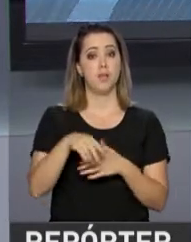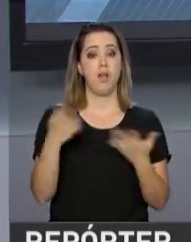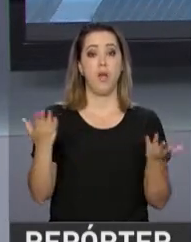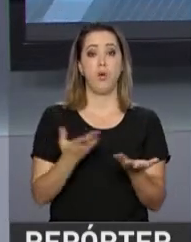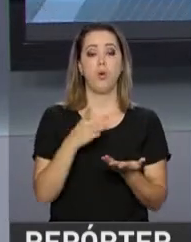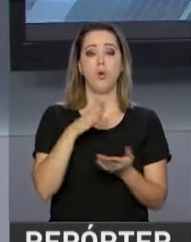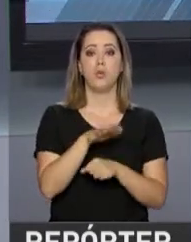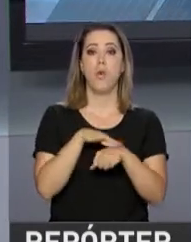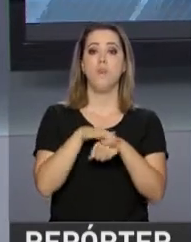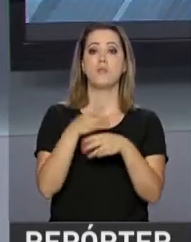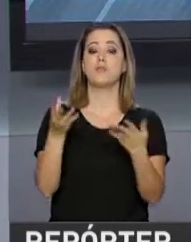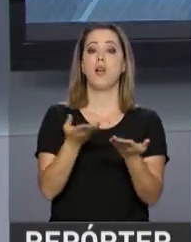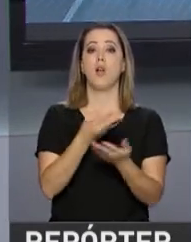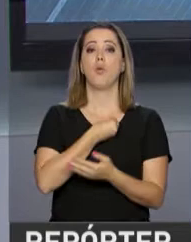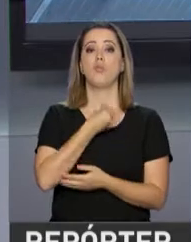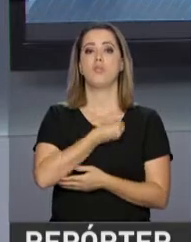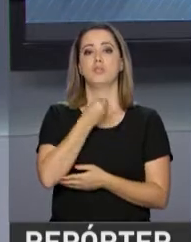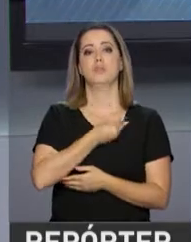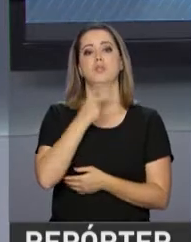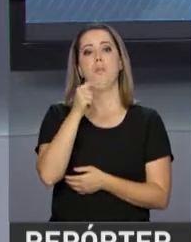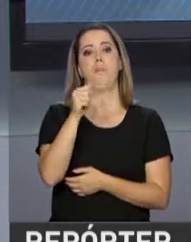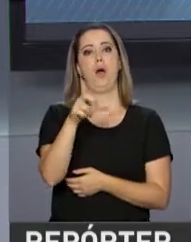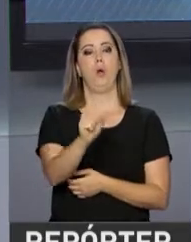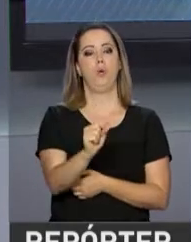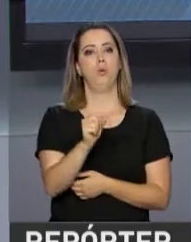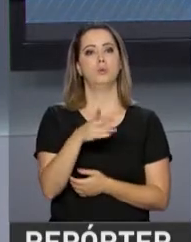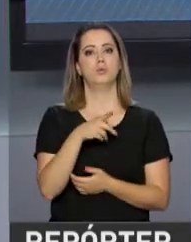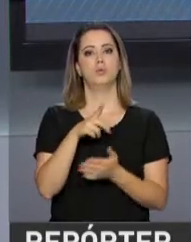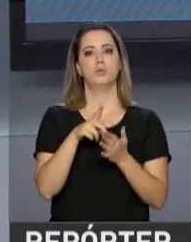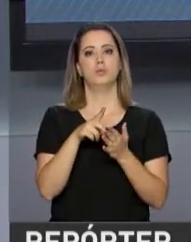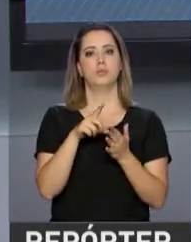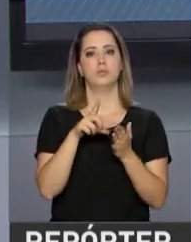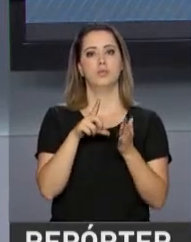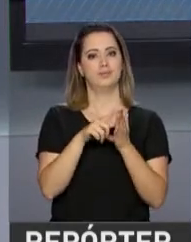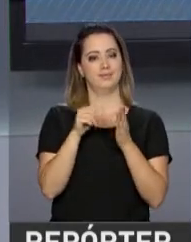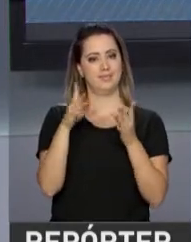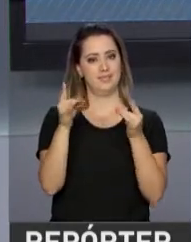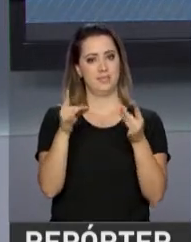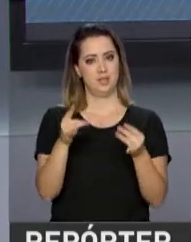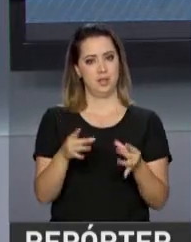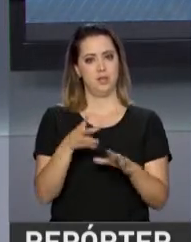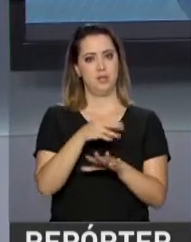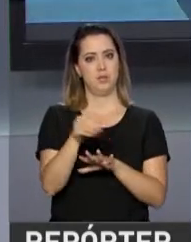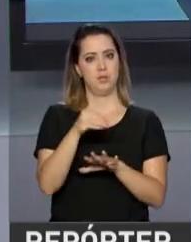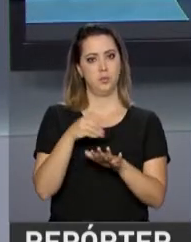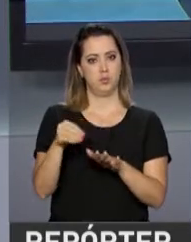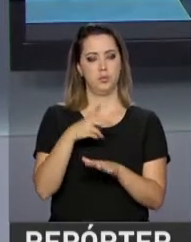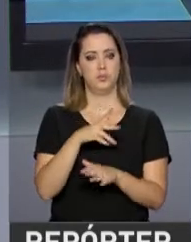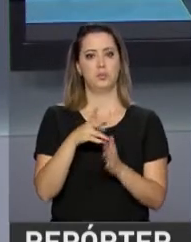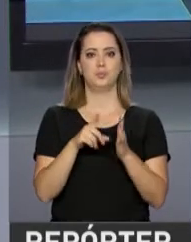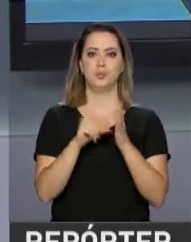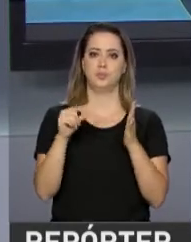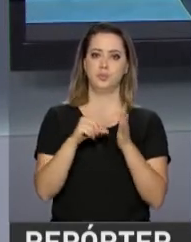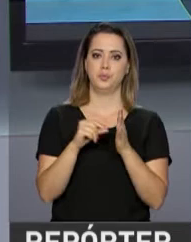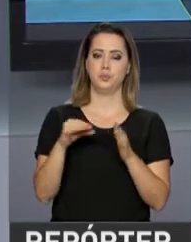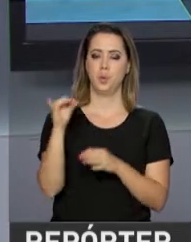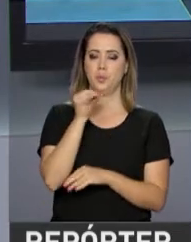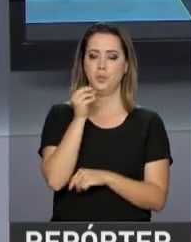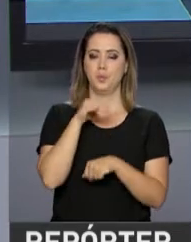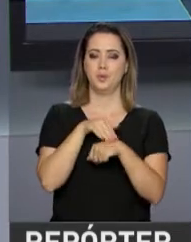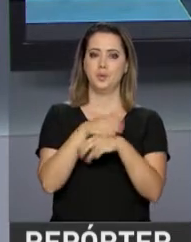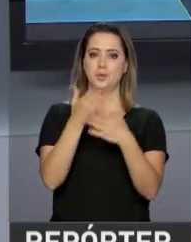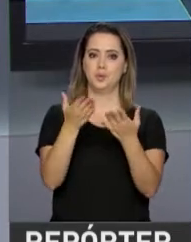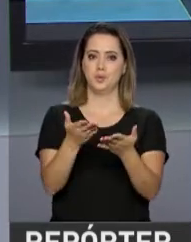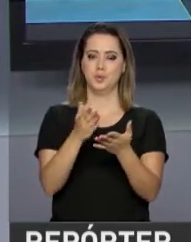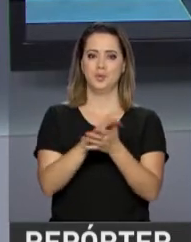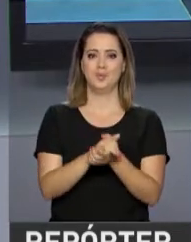conversando ao vivo com o repórter paulo la sálvia paulo la sálvia que tem informações do palácio do planalto olá paulo boa